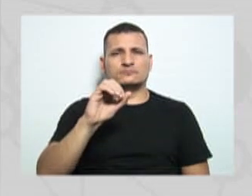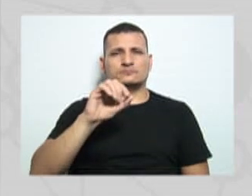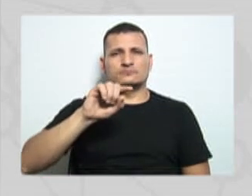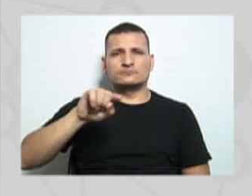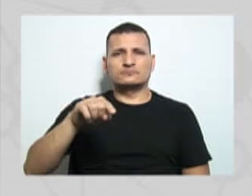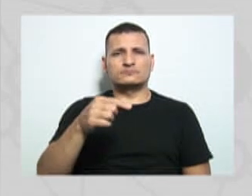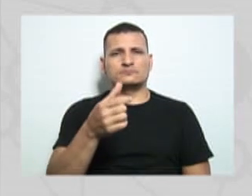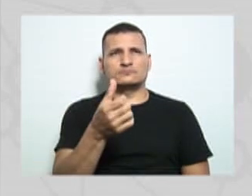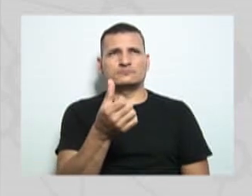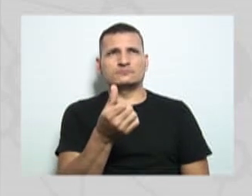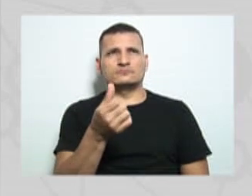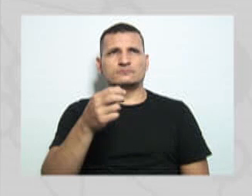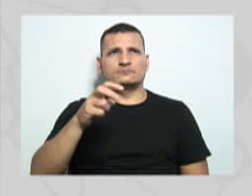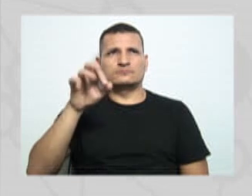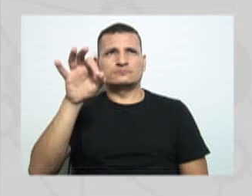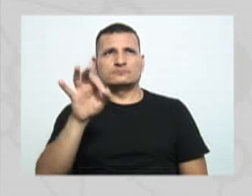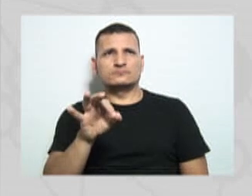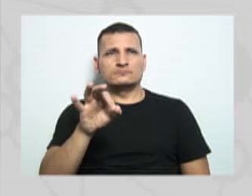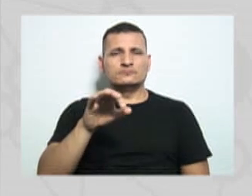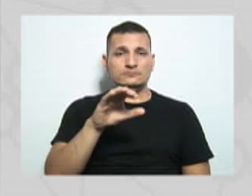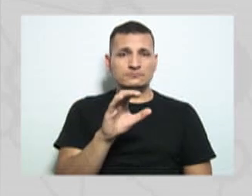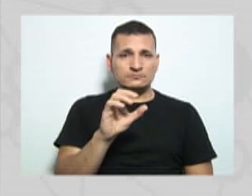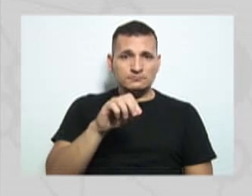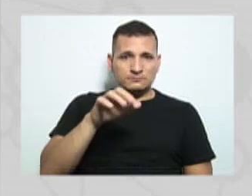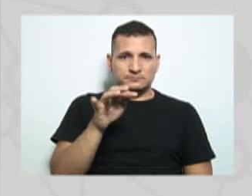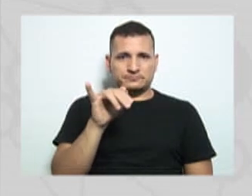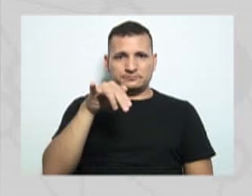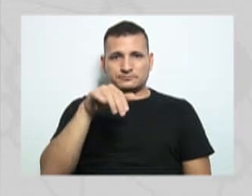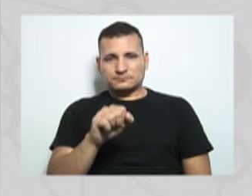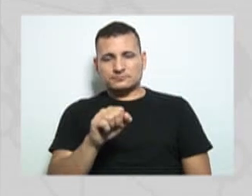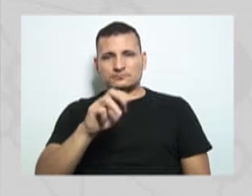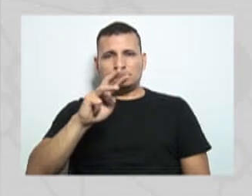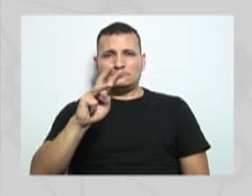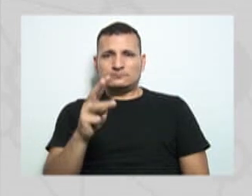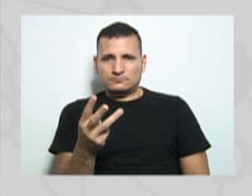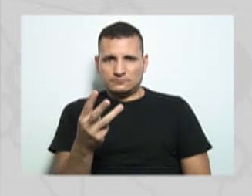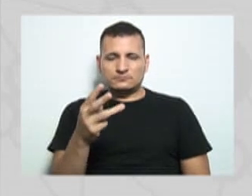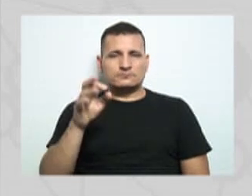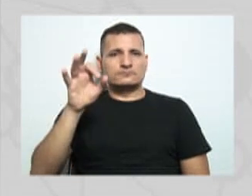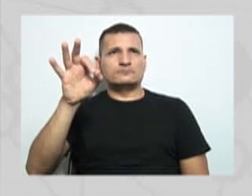0,65% e o COFINS a 3%.